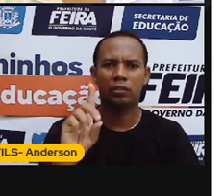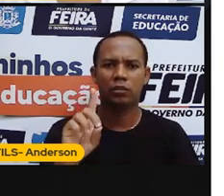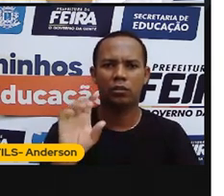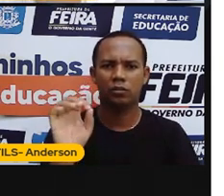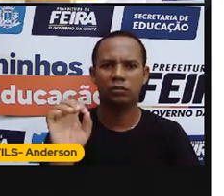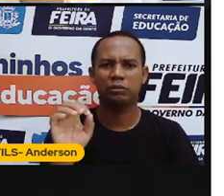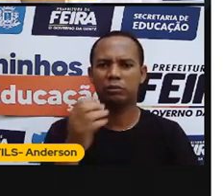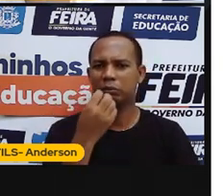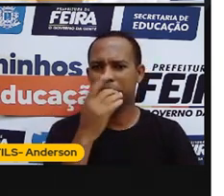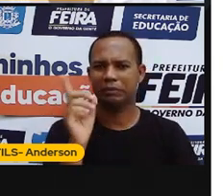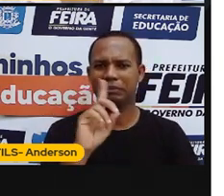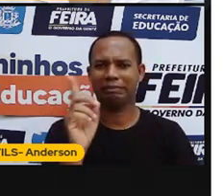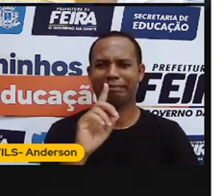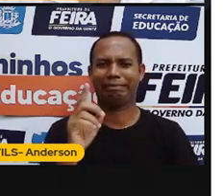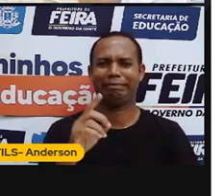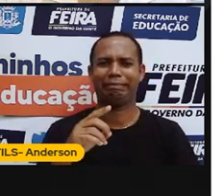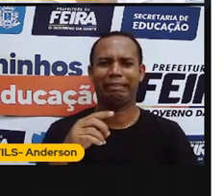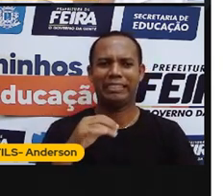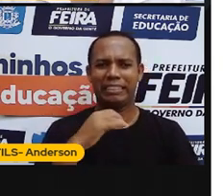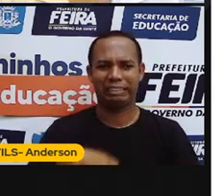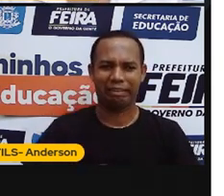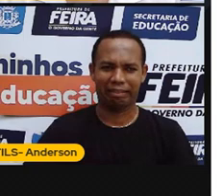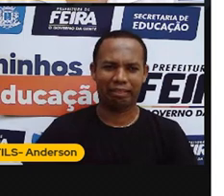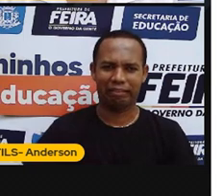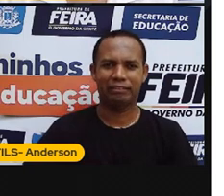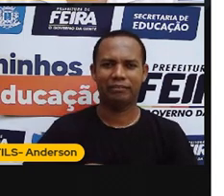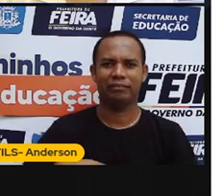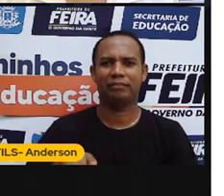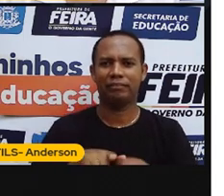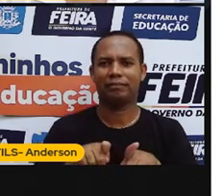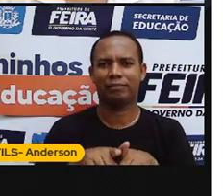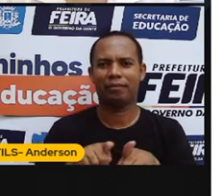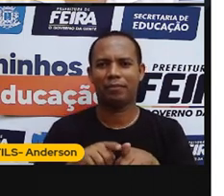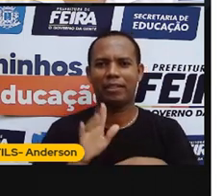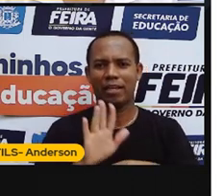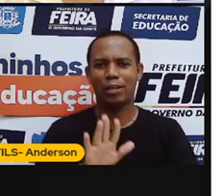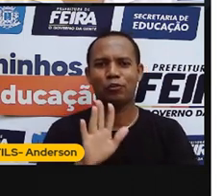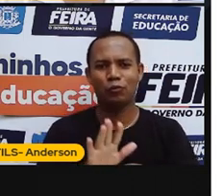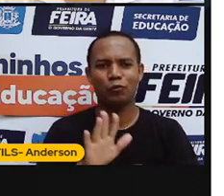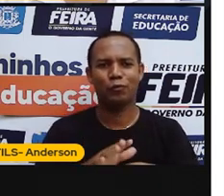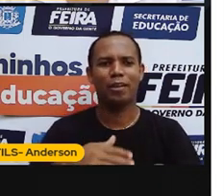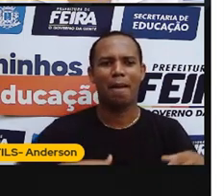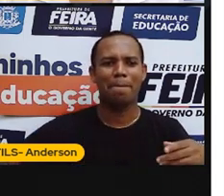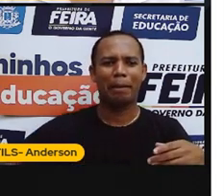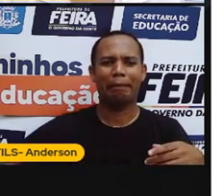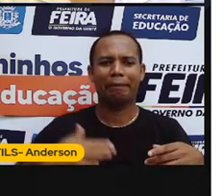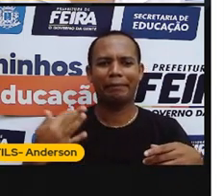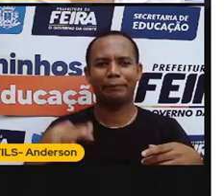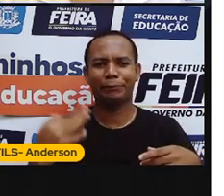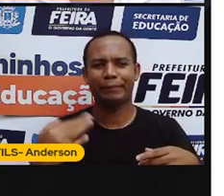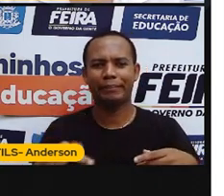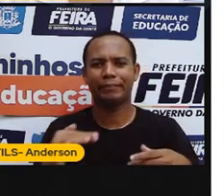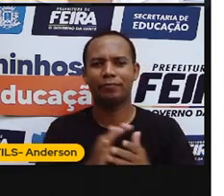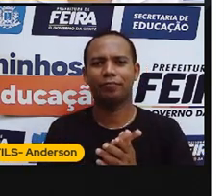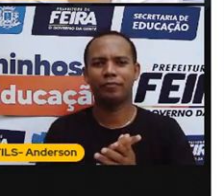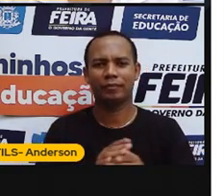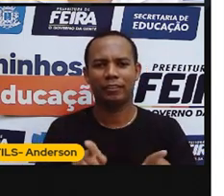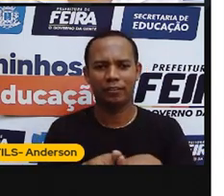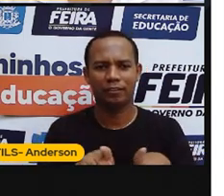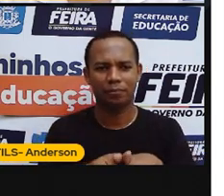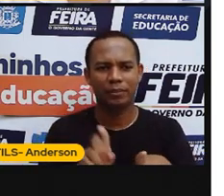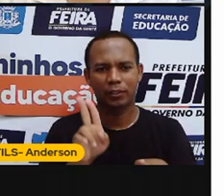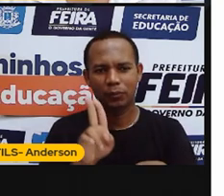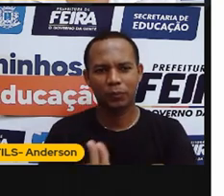tomem. O chá de boldo é digestivo, antitóxico e combate a prisão de ventre. E pode ser usado também nas